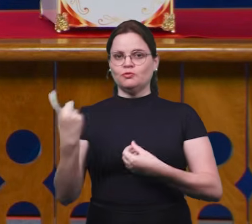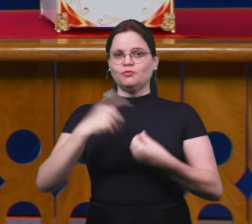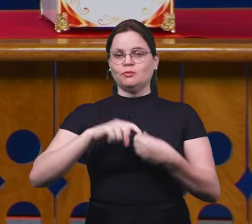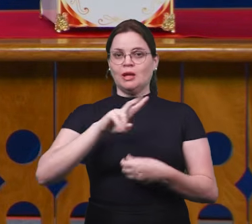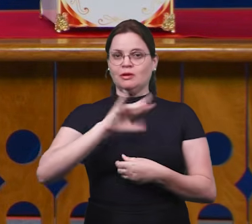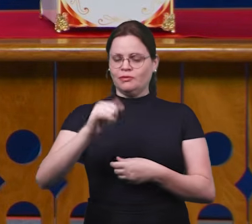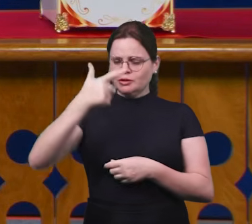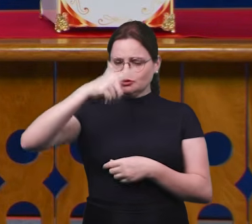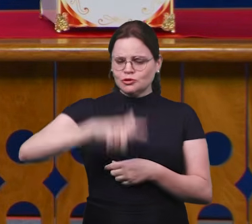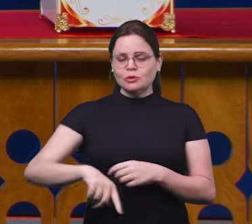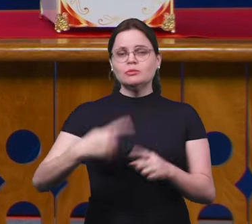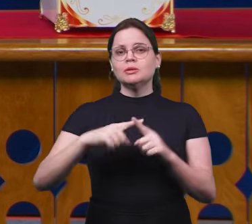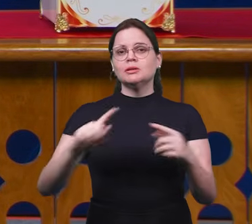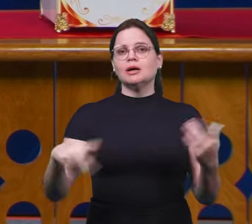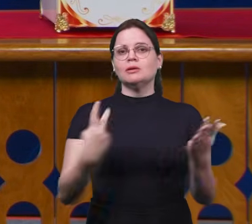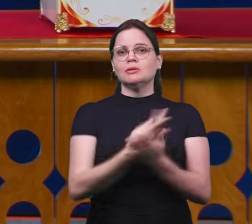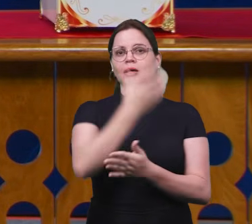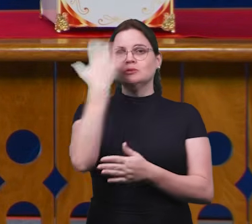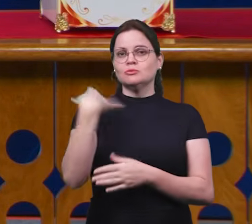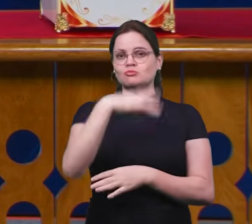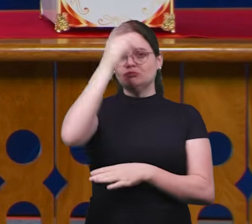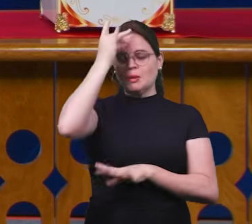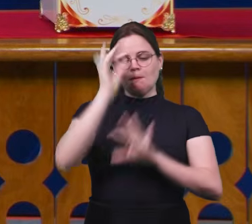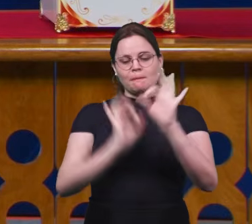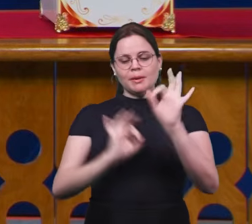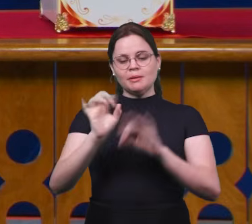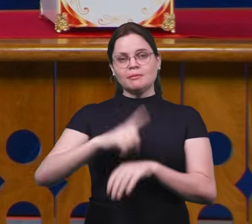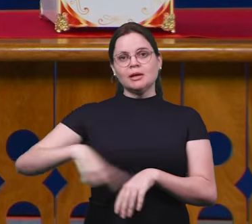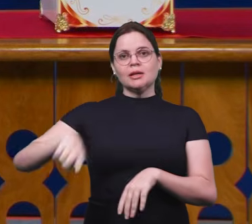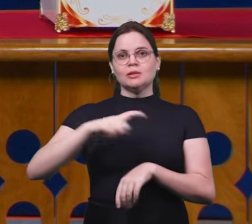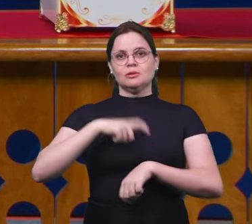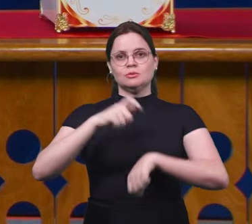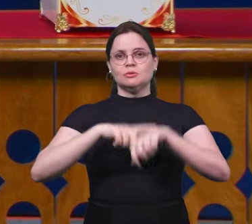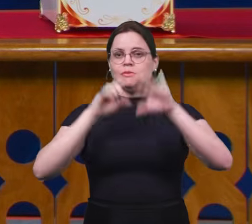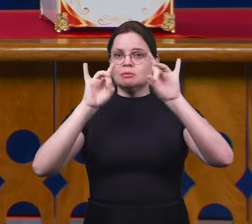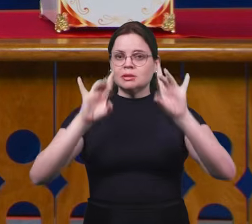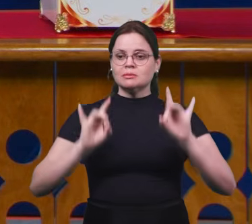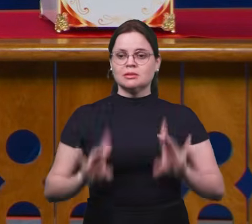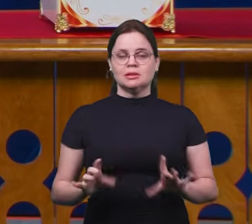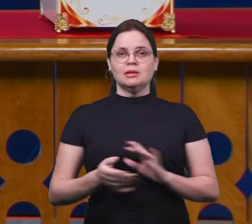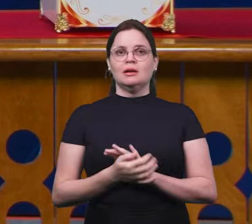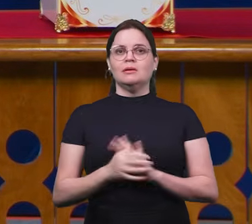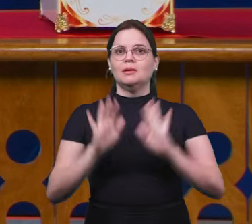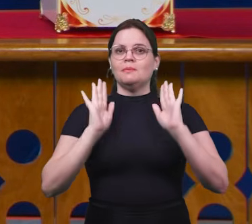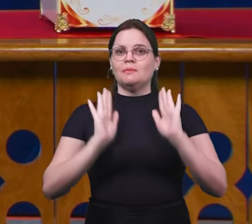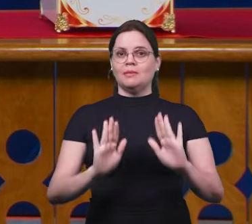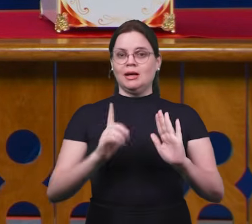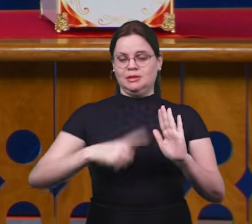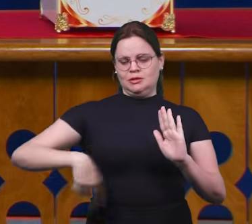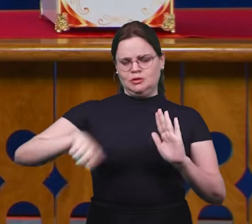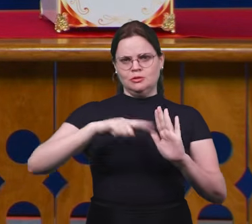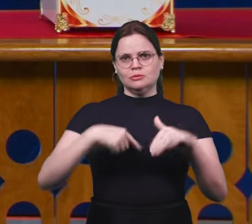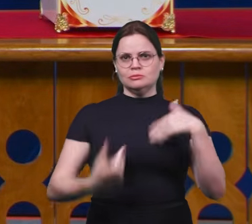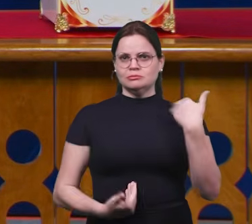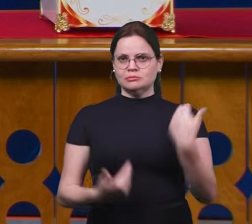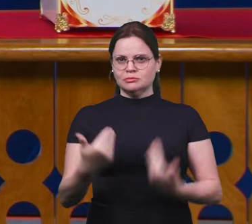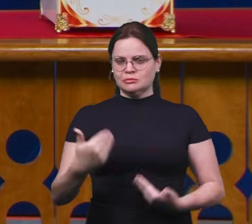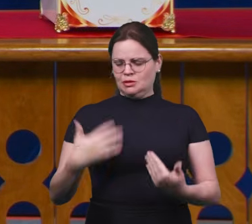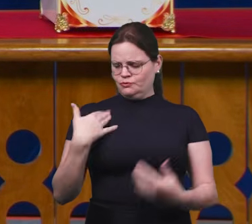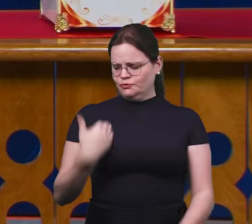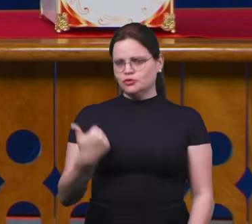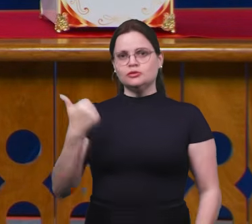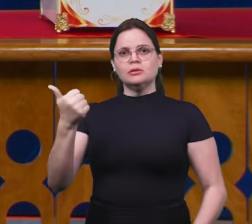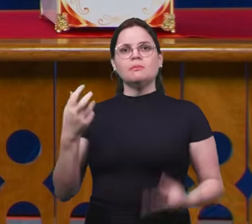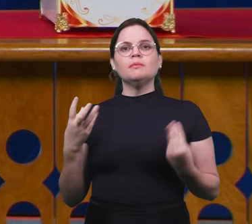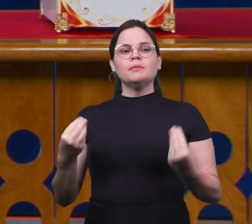novamente, porque o Espírito Santo, ele prepara a igreja para esse momento. Mas a igreja, ela foi chamada